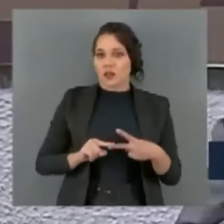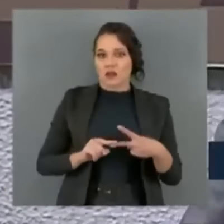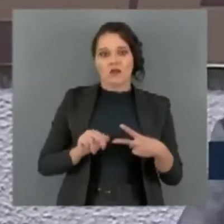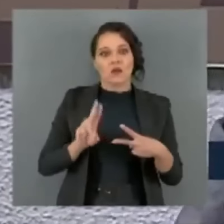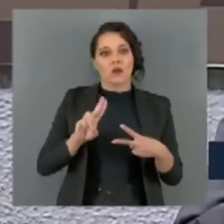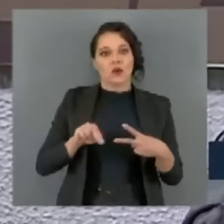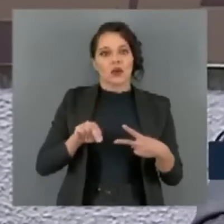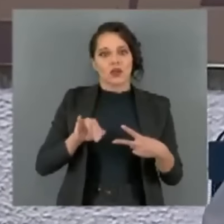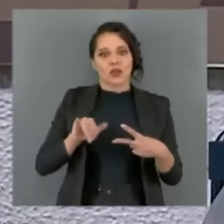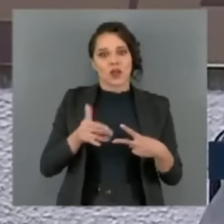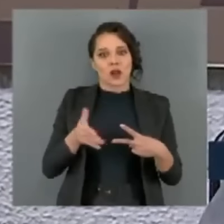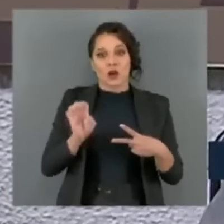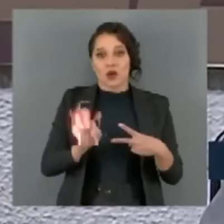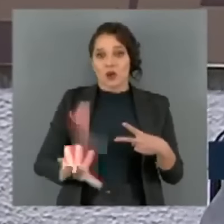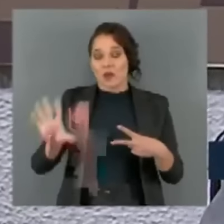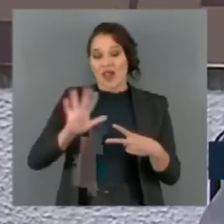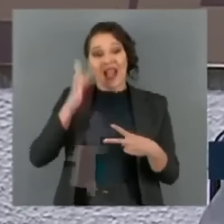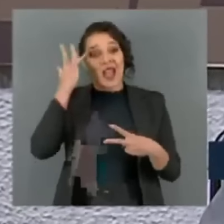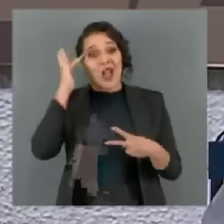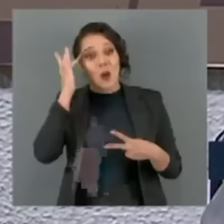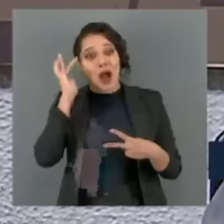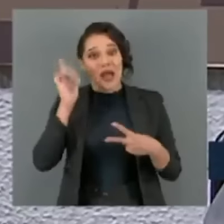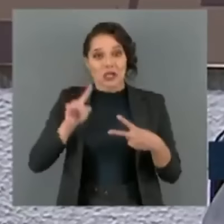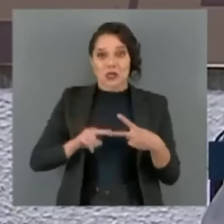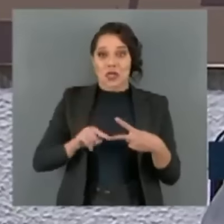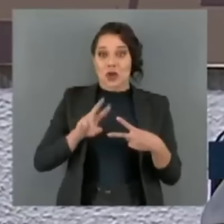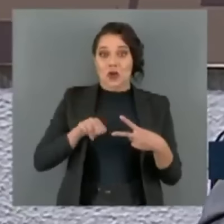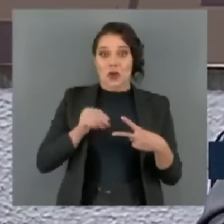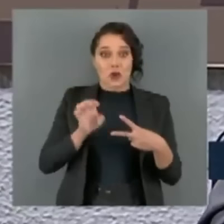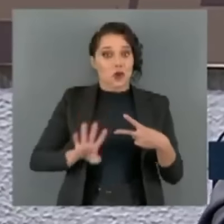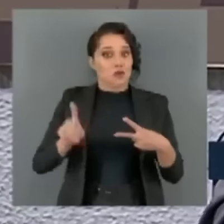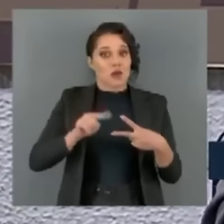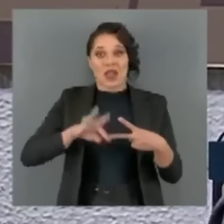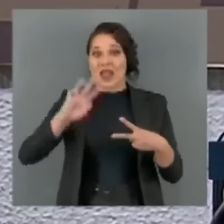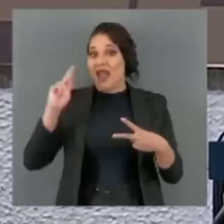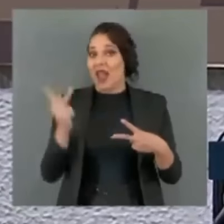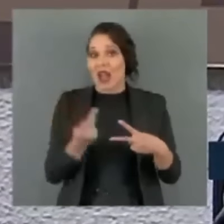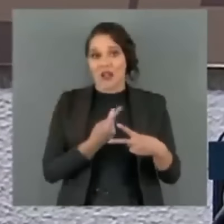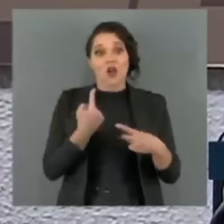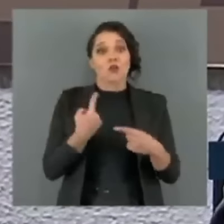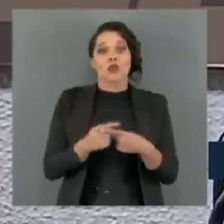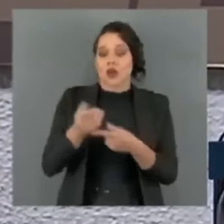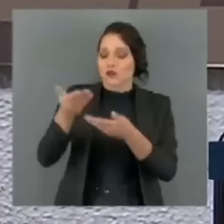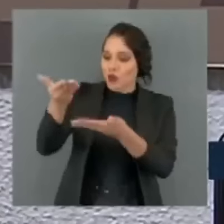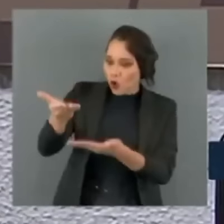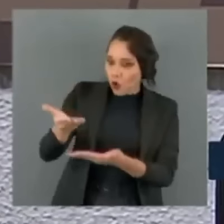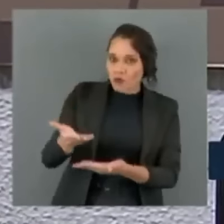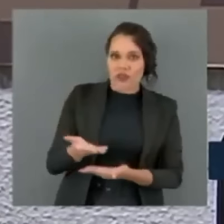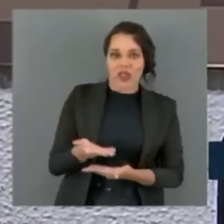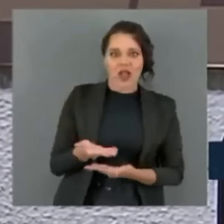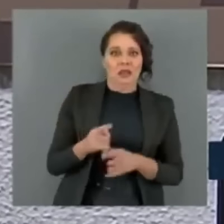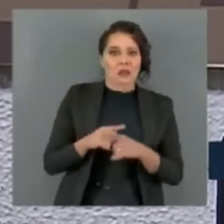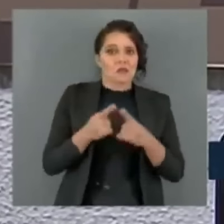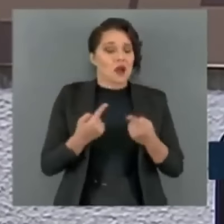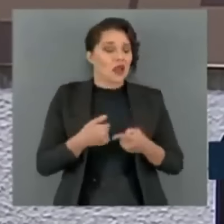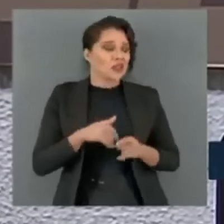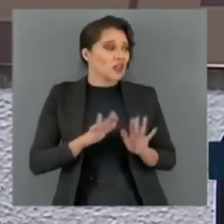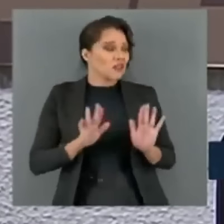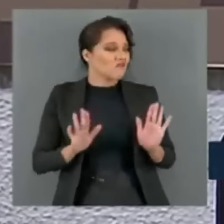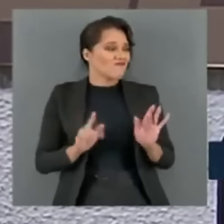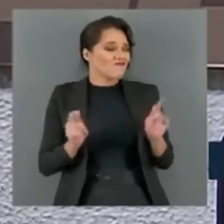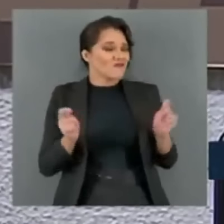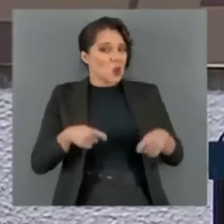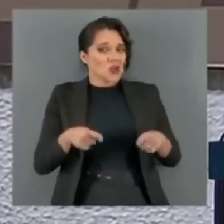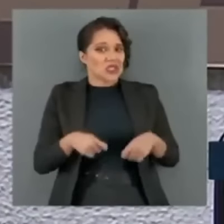seria natural. Eu acho que a União Europeia cometeu um grande erro, porque ela foi convidada, mas ela manteve as sanções sobre